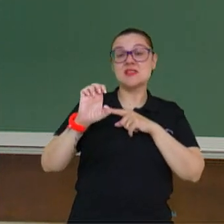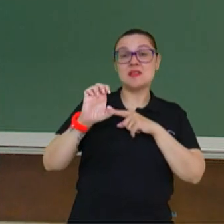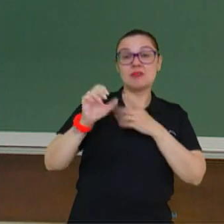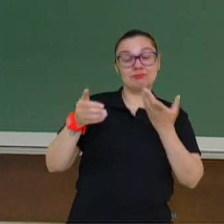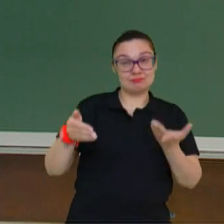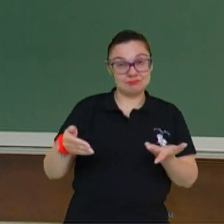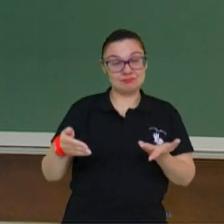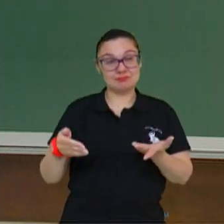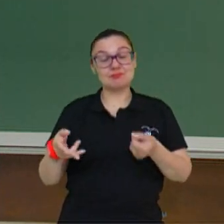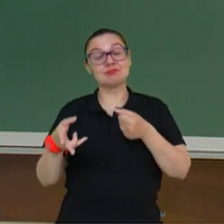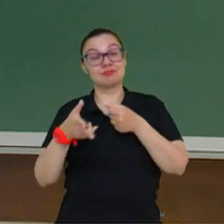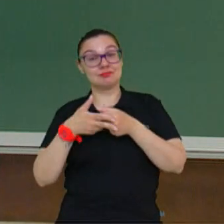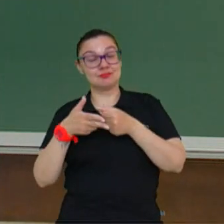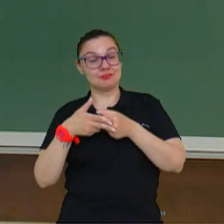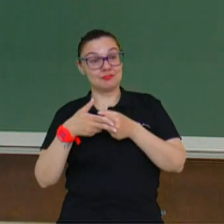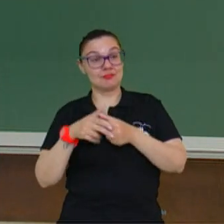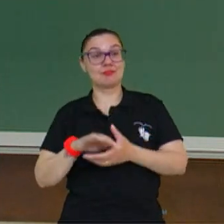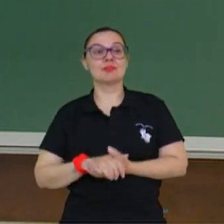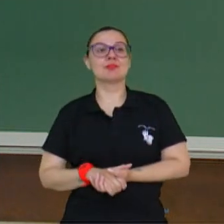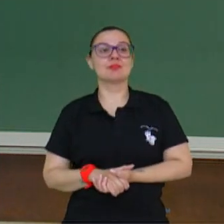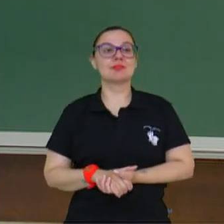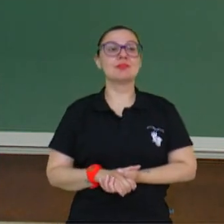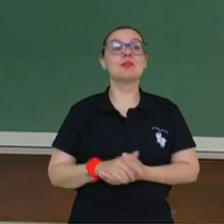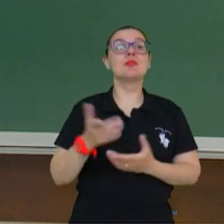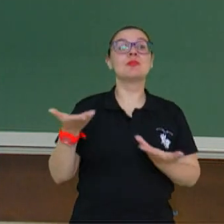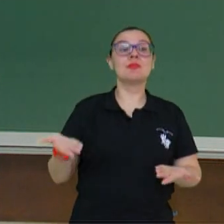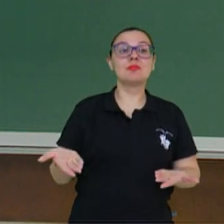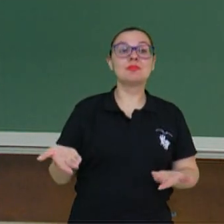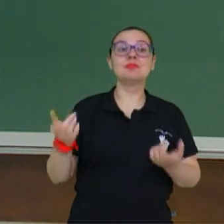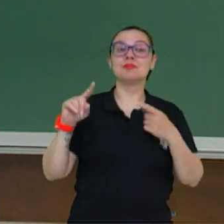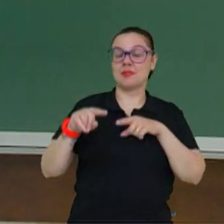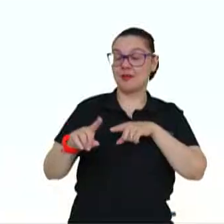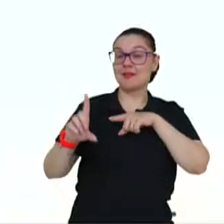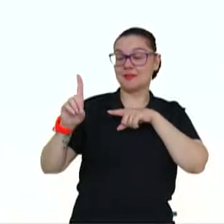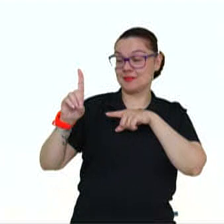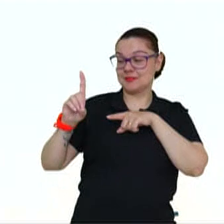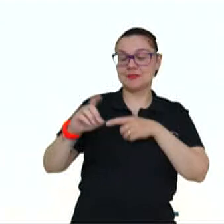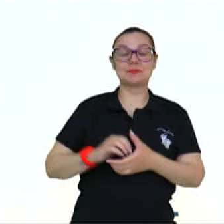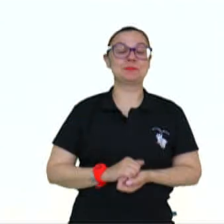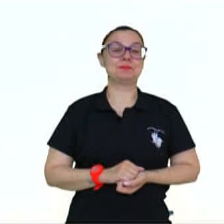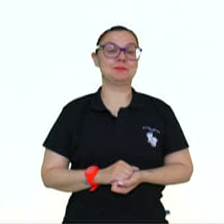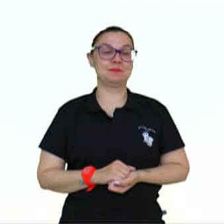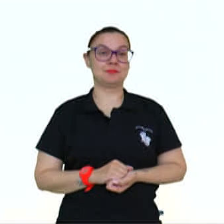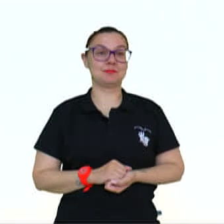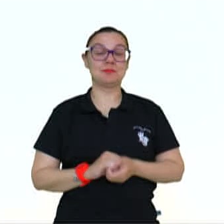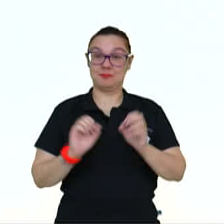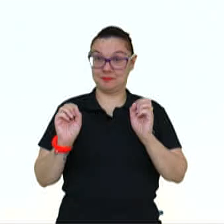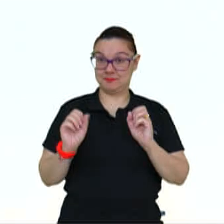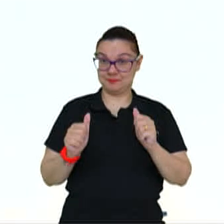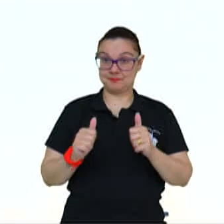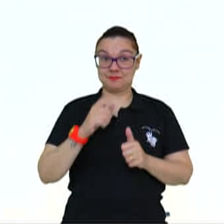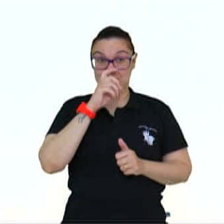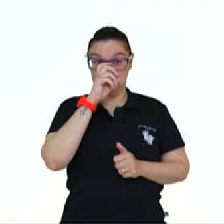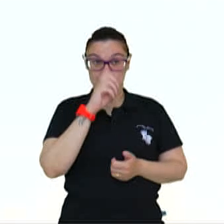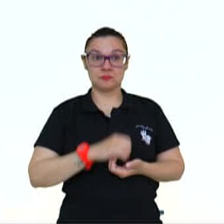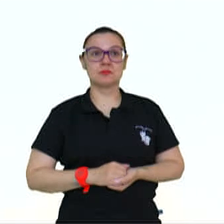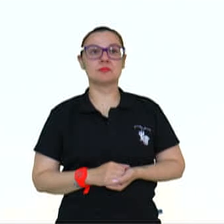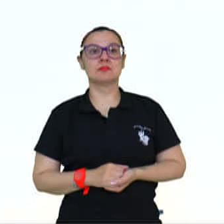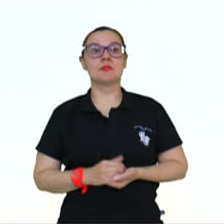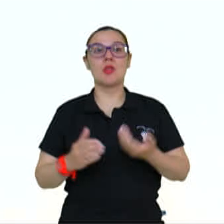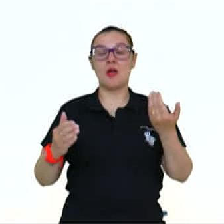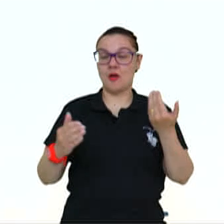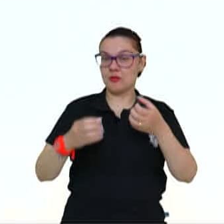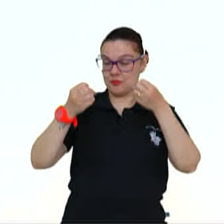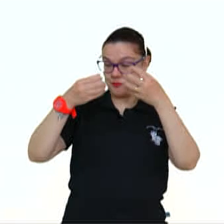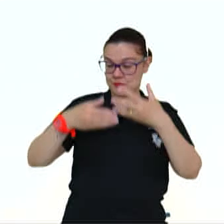Se emagrecer-se. É uma hipótese, lembra que eu falei? Então, infinitivo e pretérito imperfeito do subjuntivo, certo?